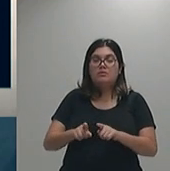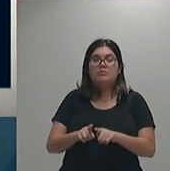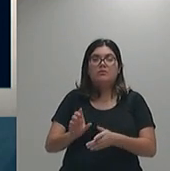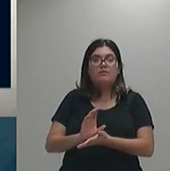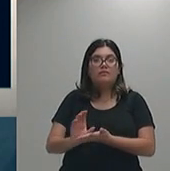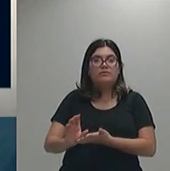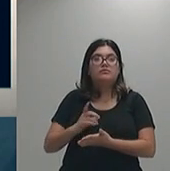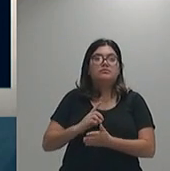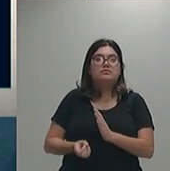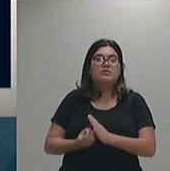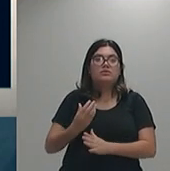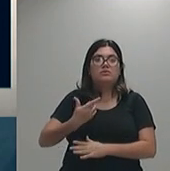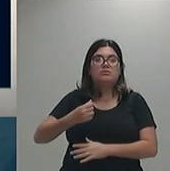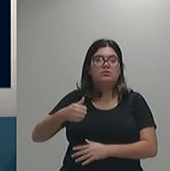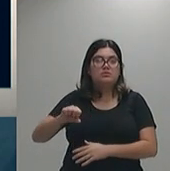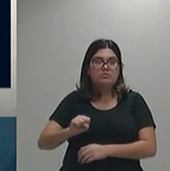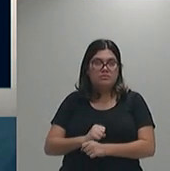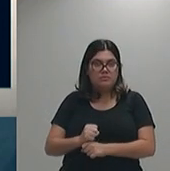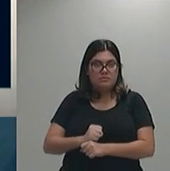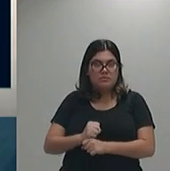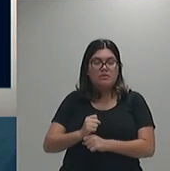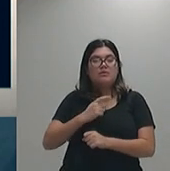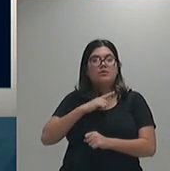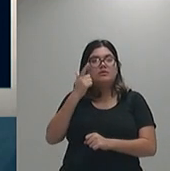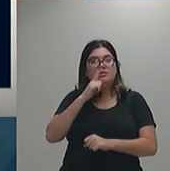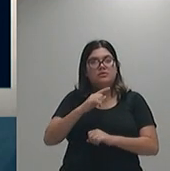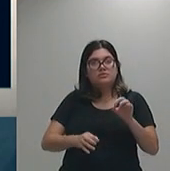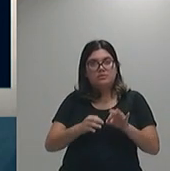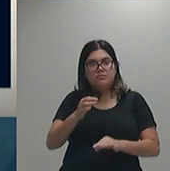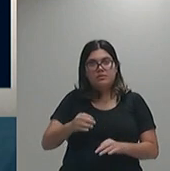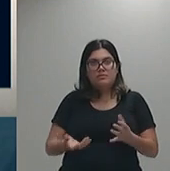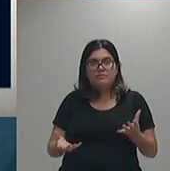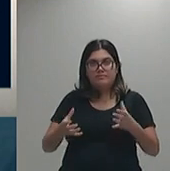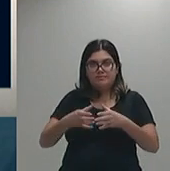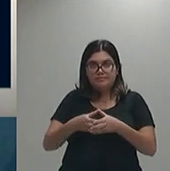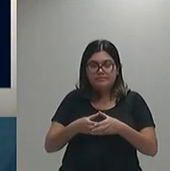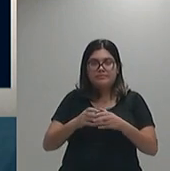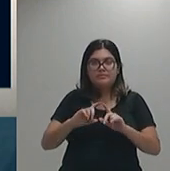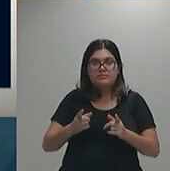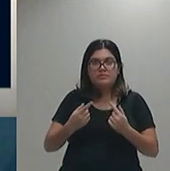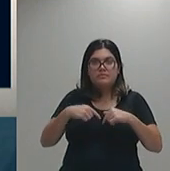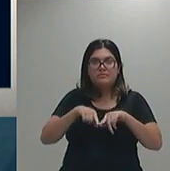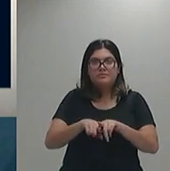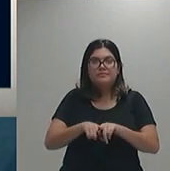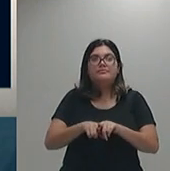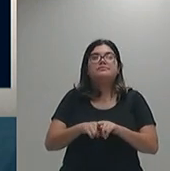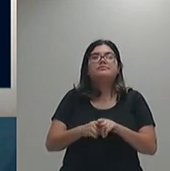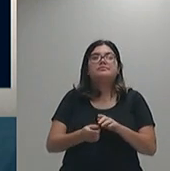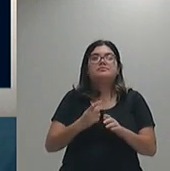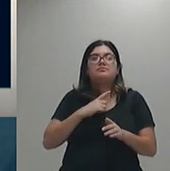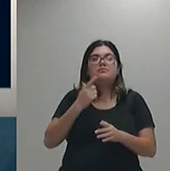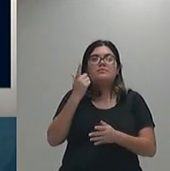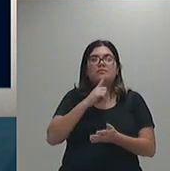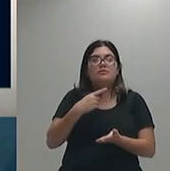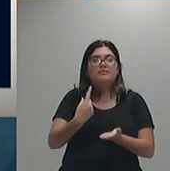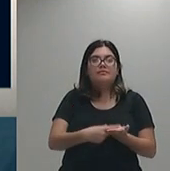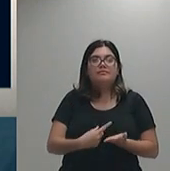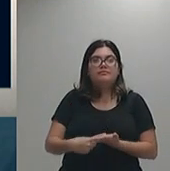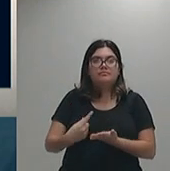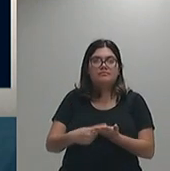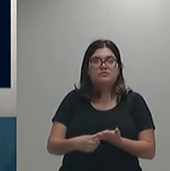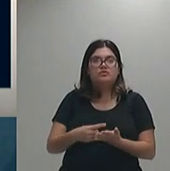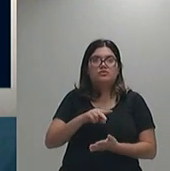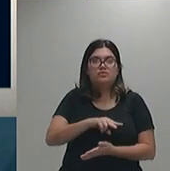2018 para julgamento conjunto pelo tribunal arbitral o primeiro constituído que contou com a sentimento da parte